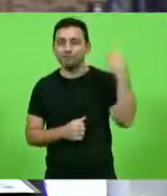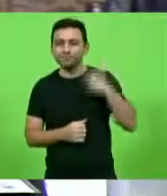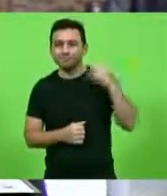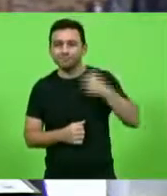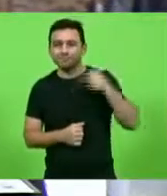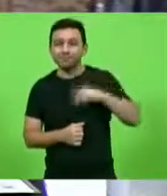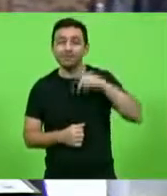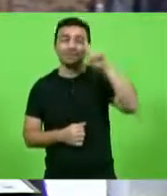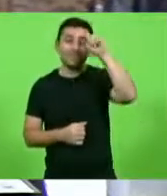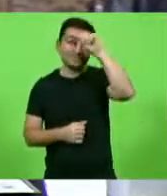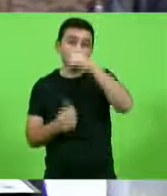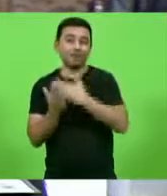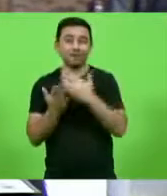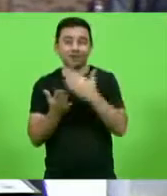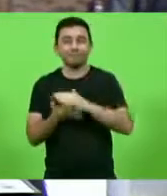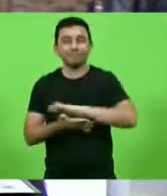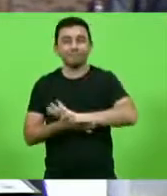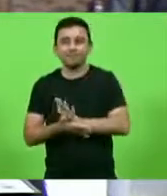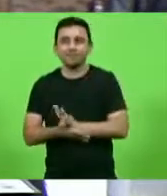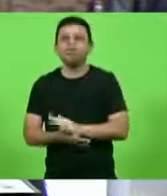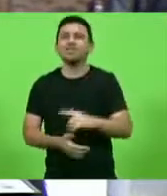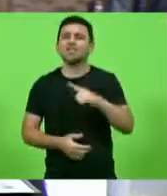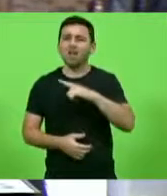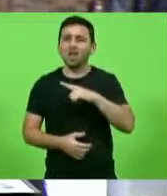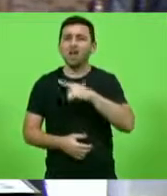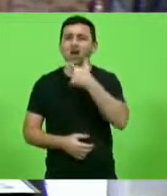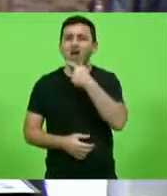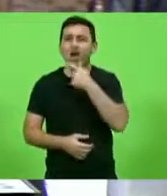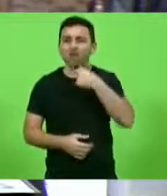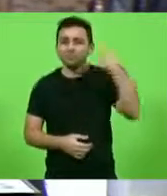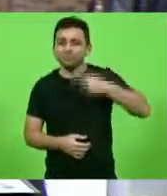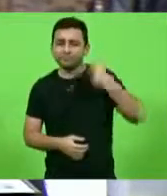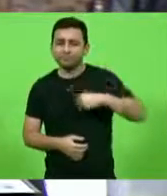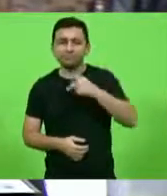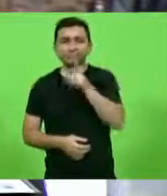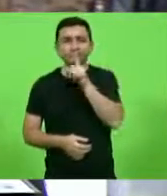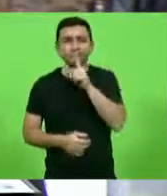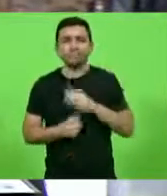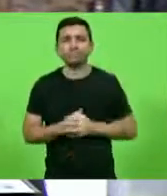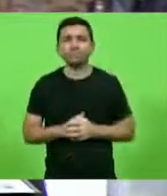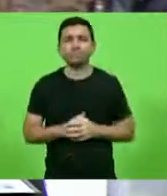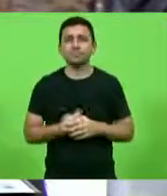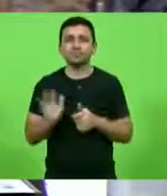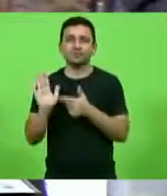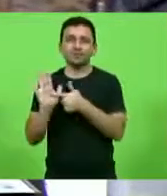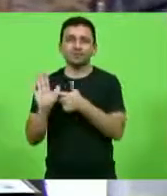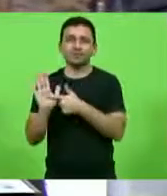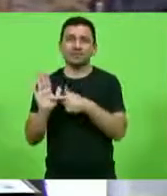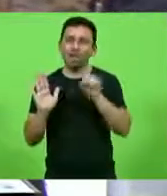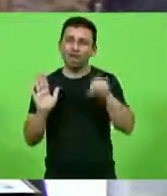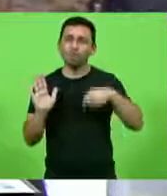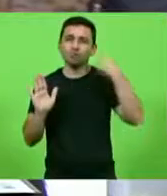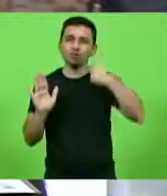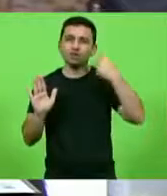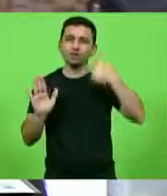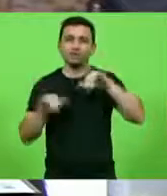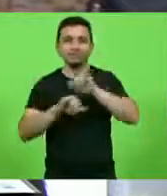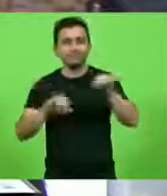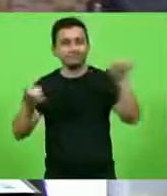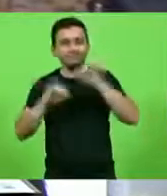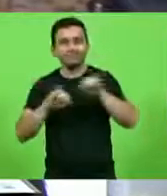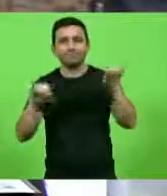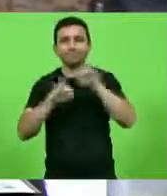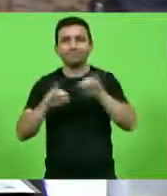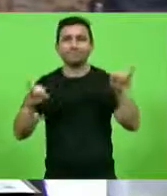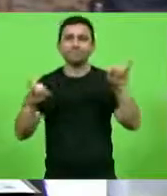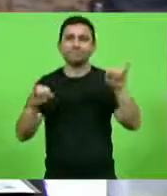os homens, tem mulher, homem que apanha calado também. Então, isso aqui é bandeira política. É óbvio isso aqui é bandeira política. Para se